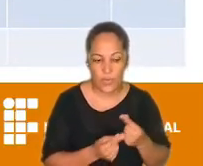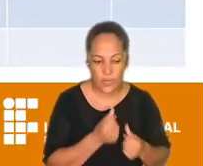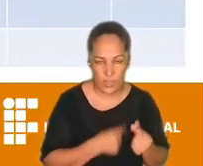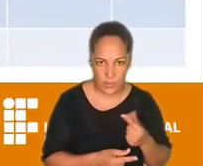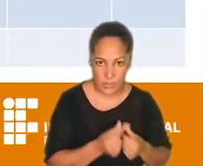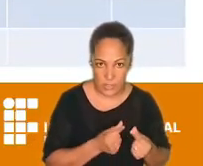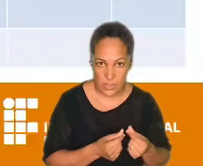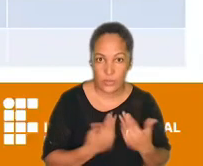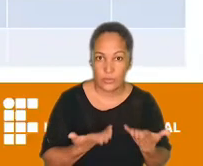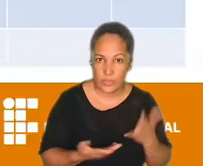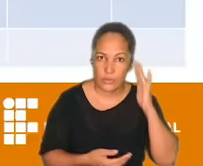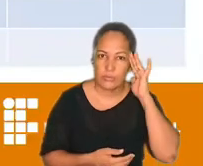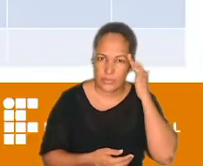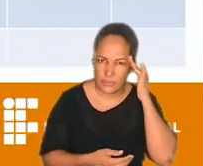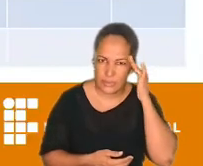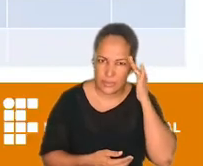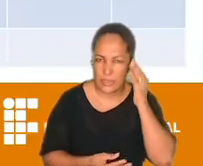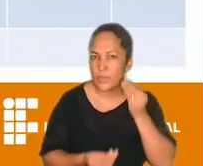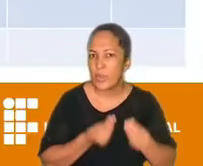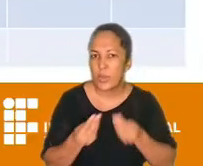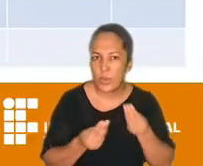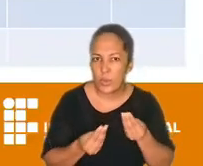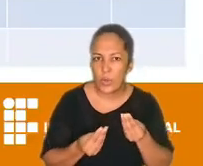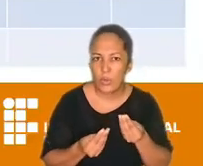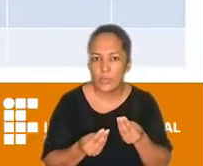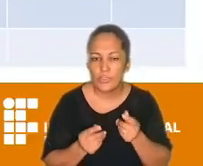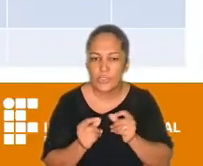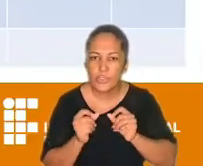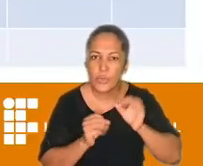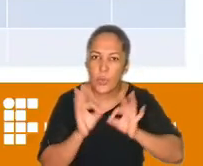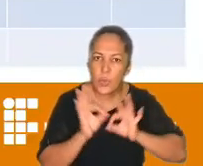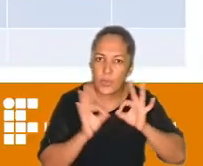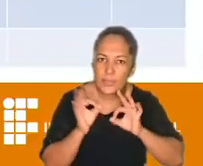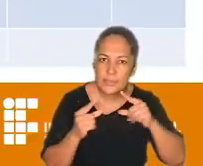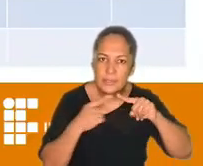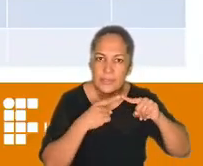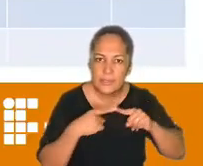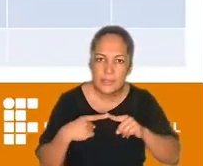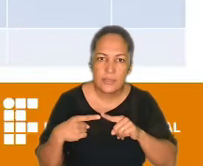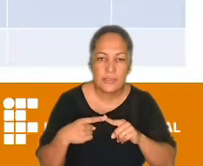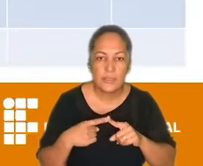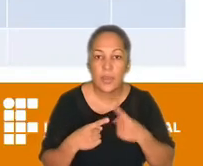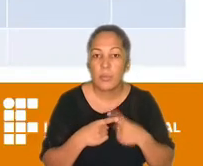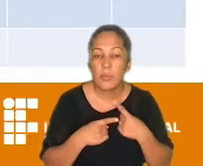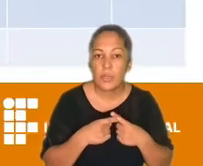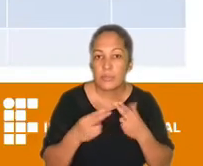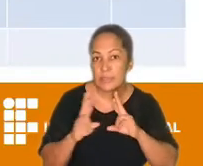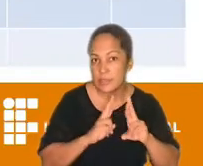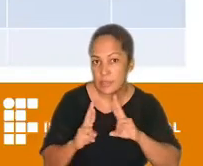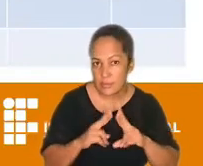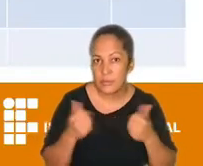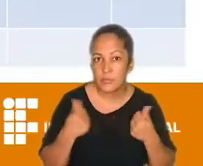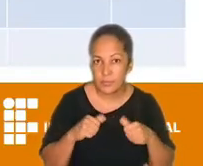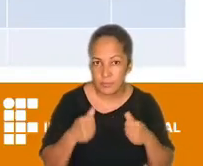entendendo isso? Estão entendendo como que a gente amarra os registros? Para que serve esse relacionamento? Tá